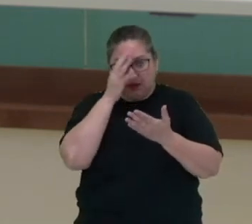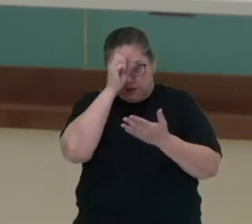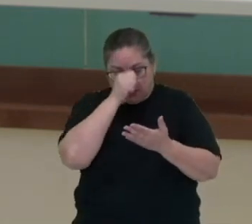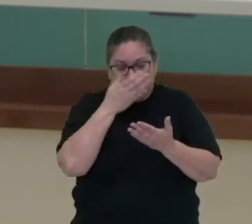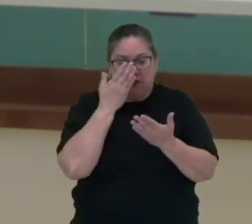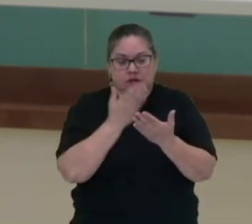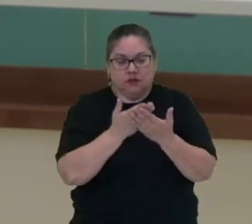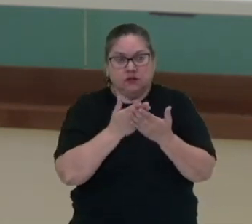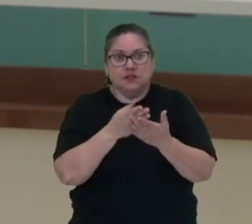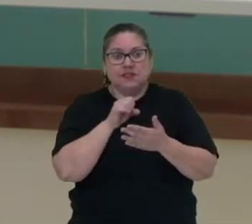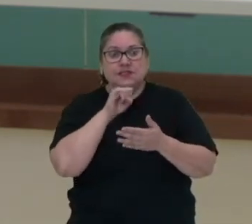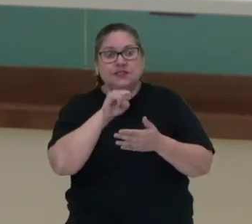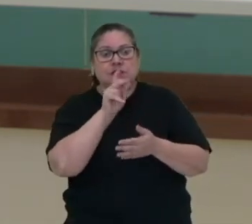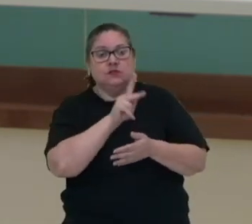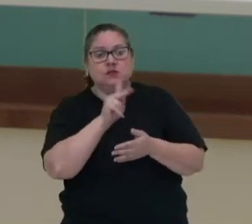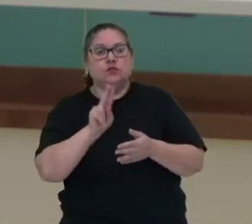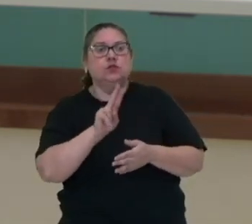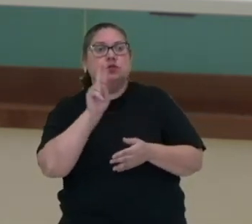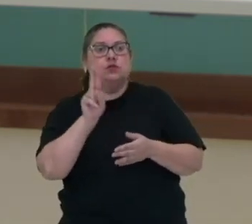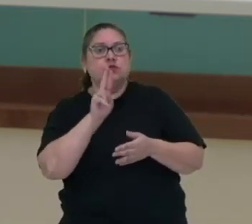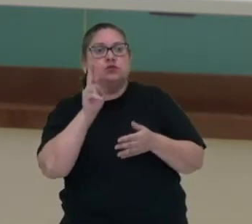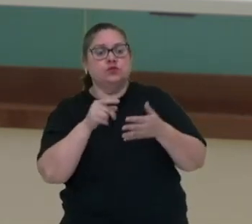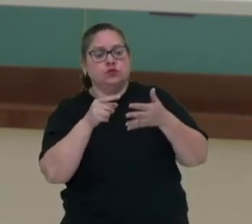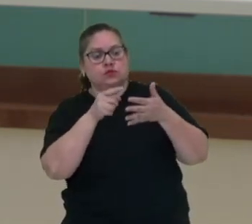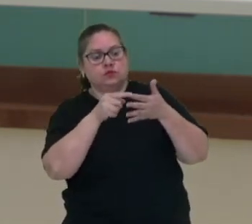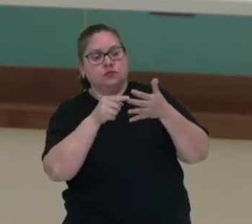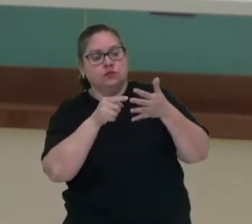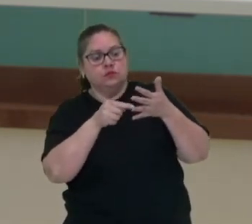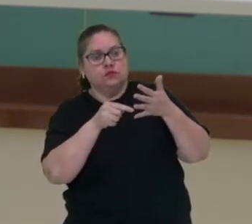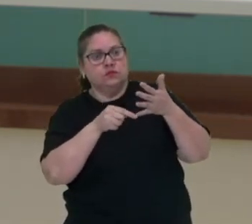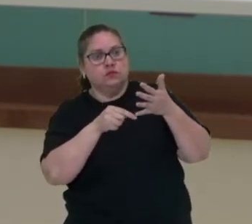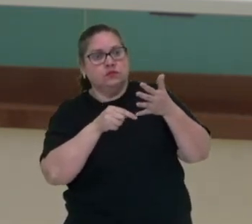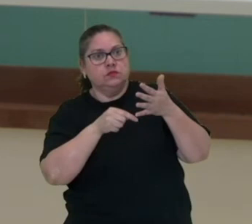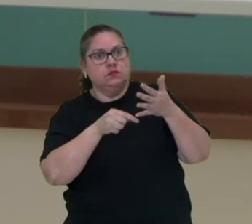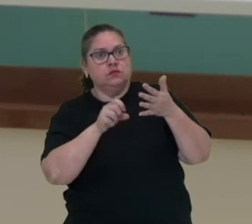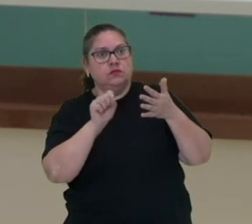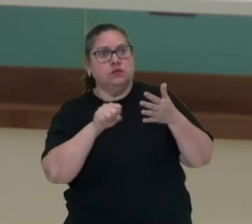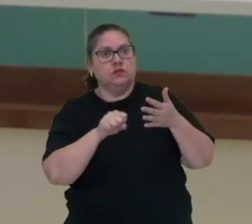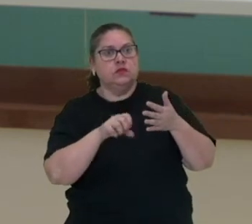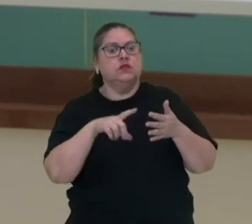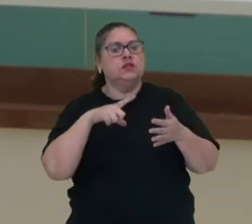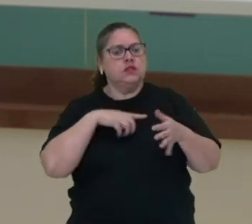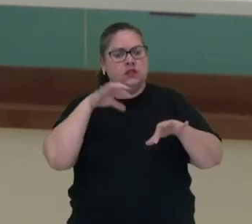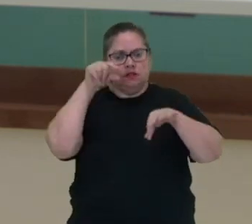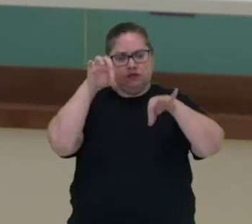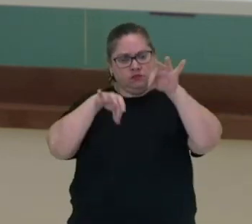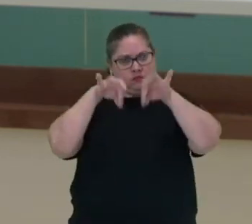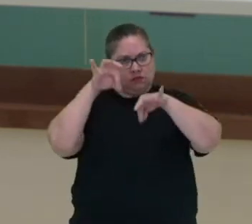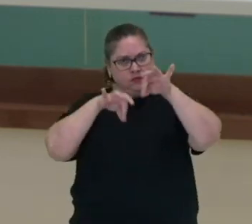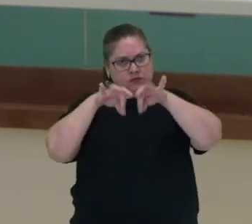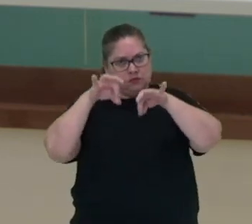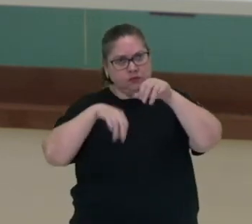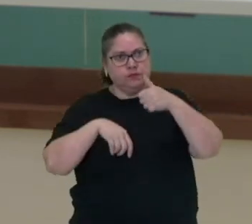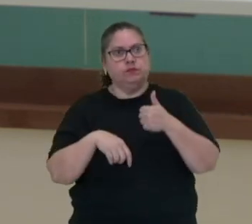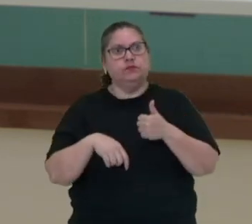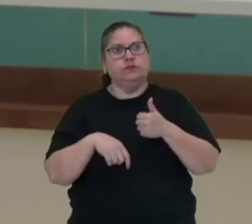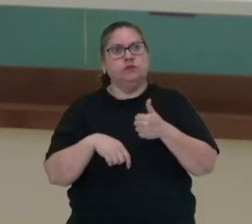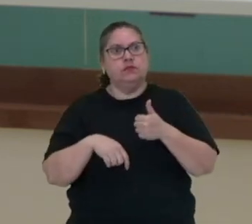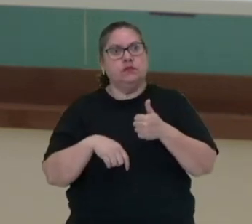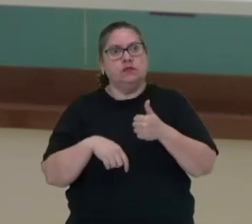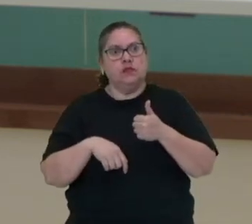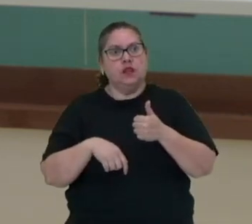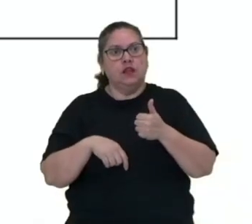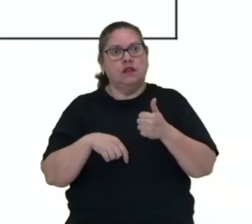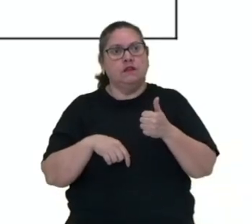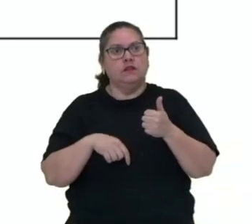nesse meu discurso eles foram utilizados ou nem tanto. Houve teatralização?